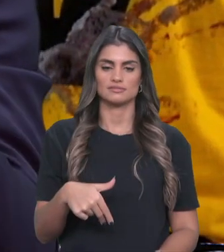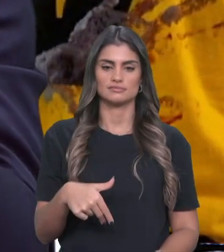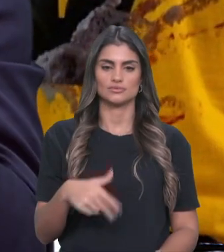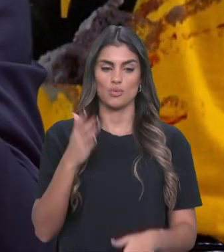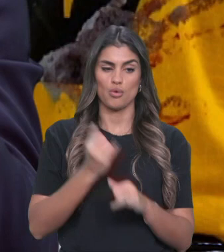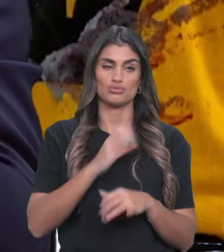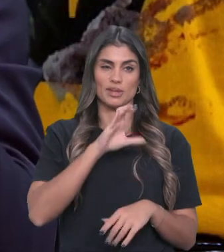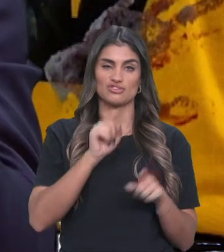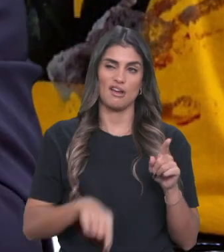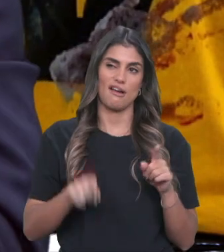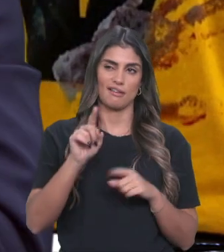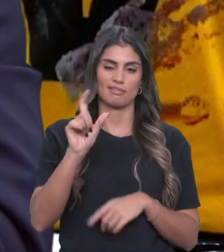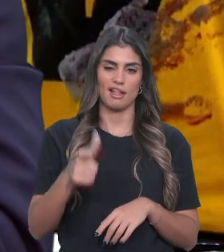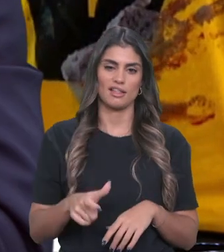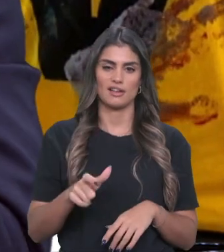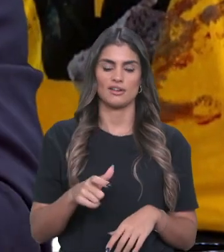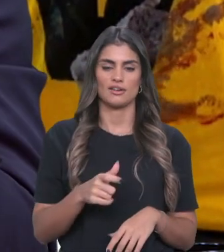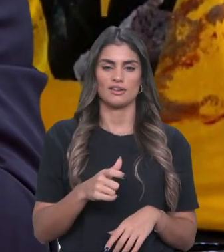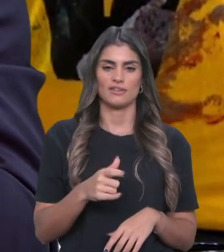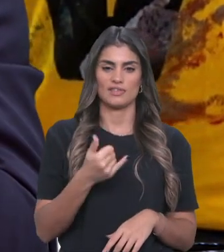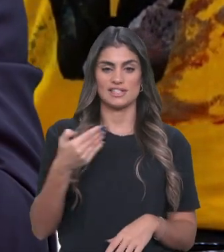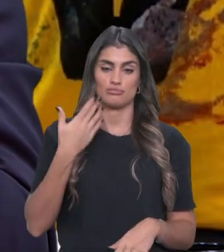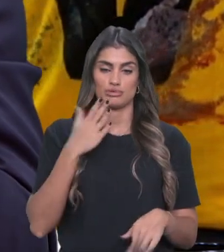mais edições, como a Itália, 27.